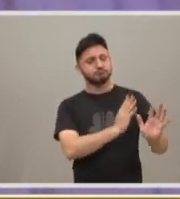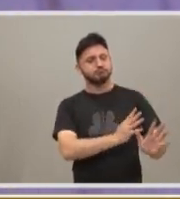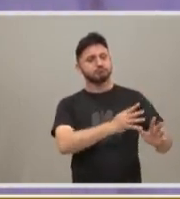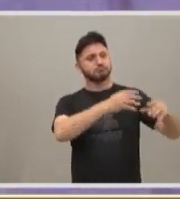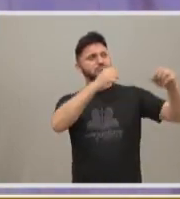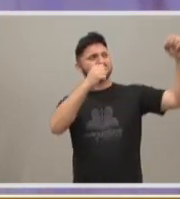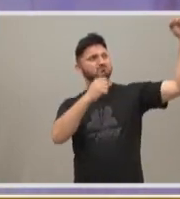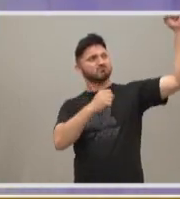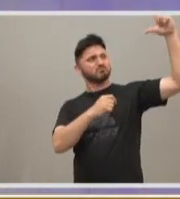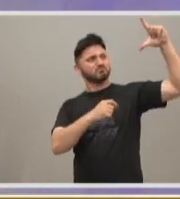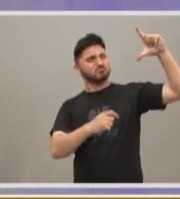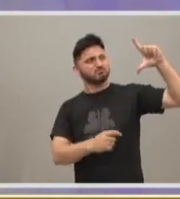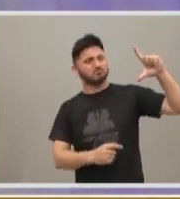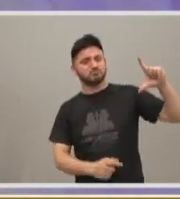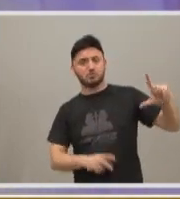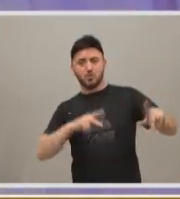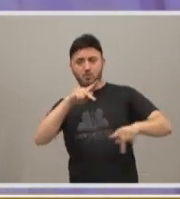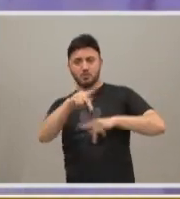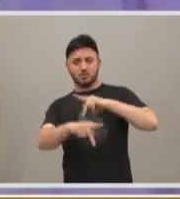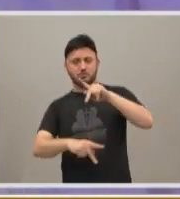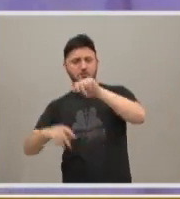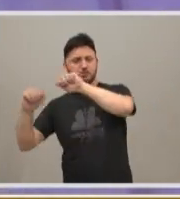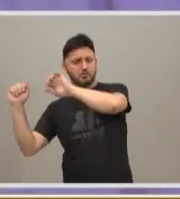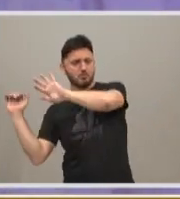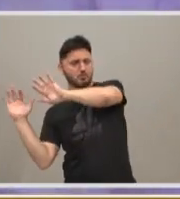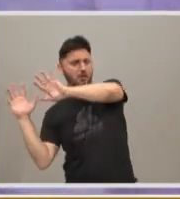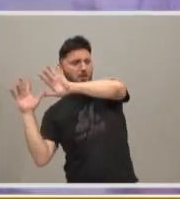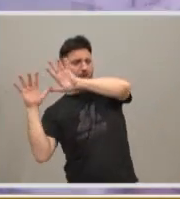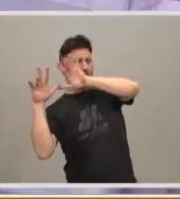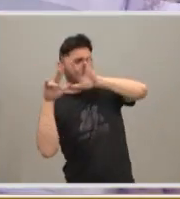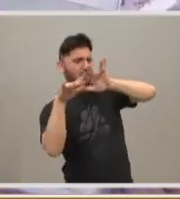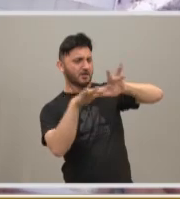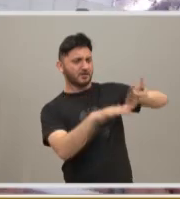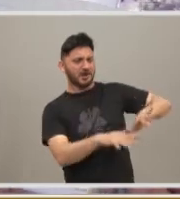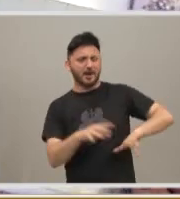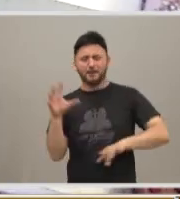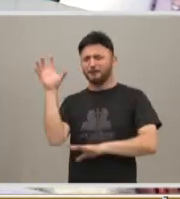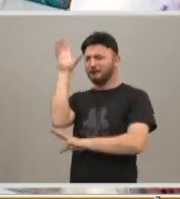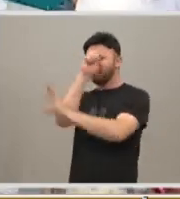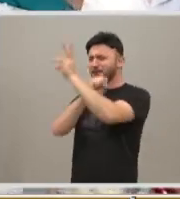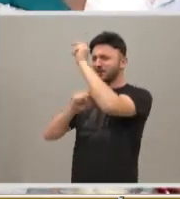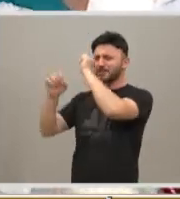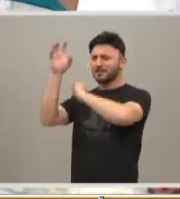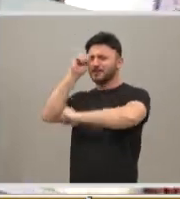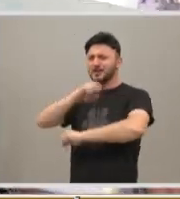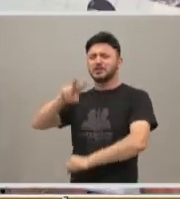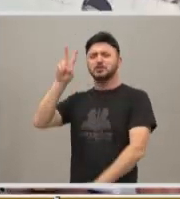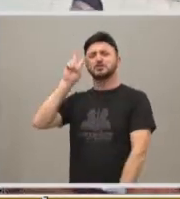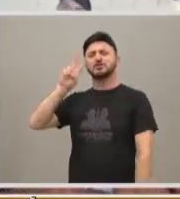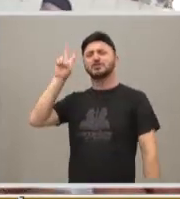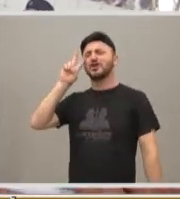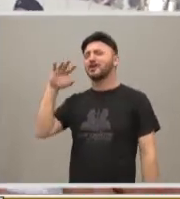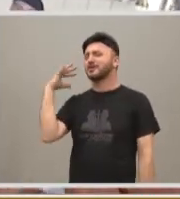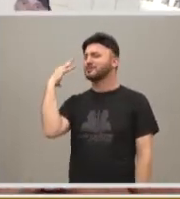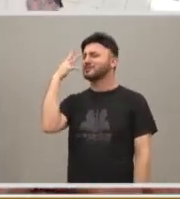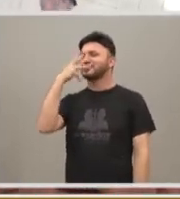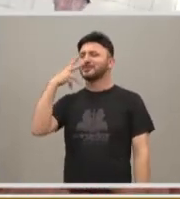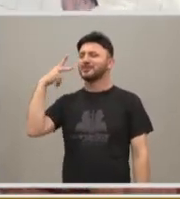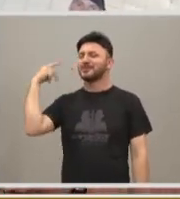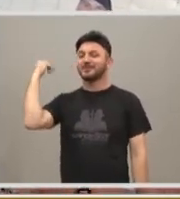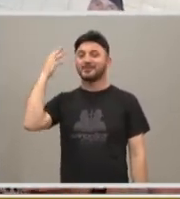naquele sol, e o povo a escutar histórias tão